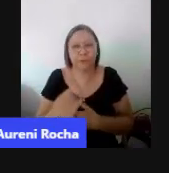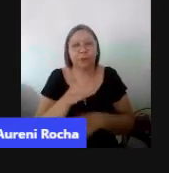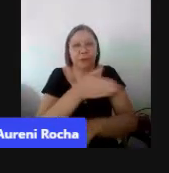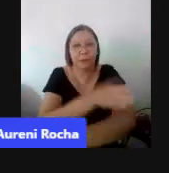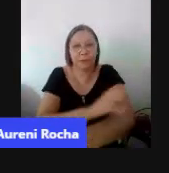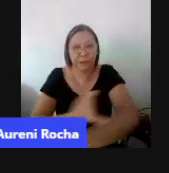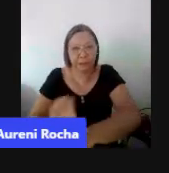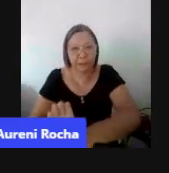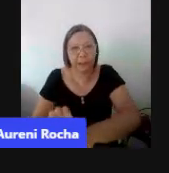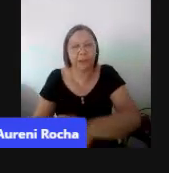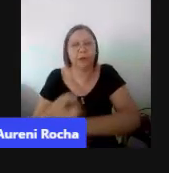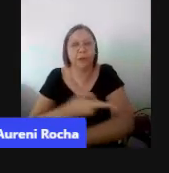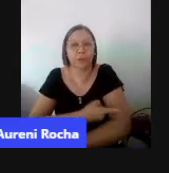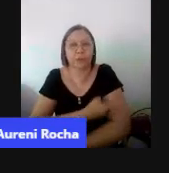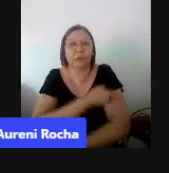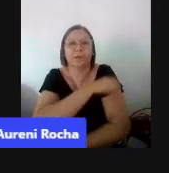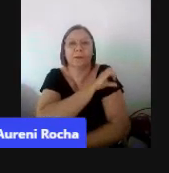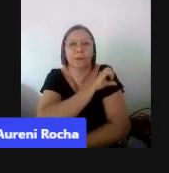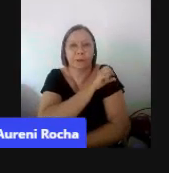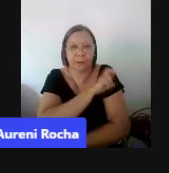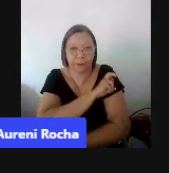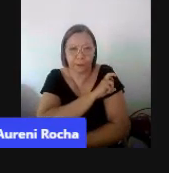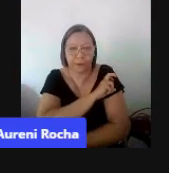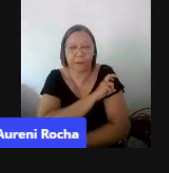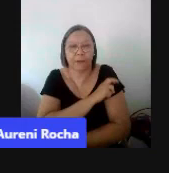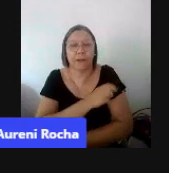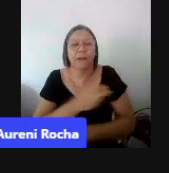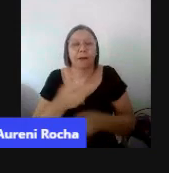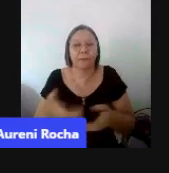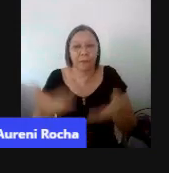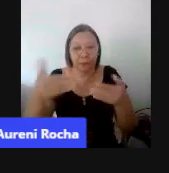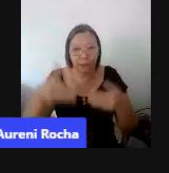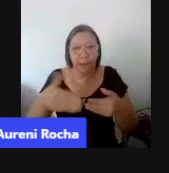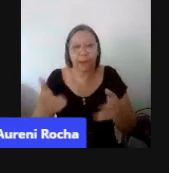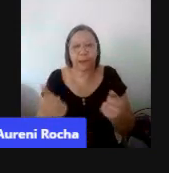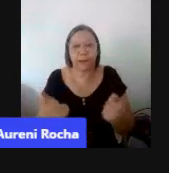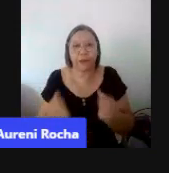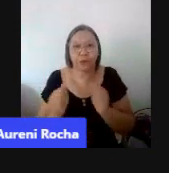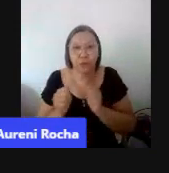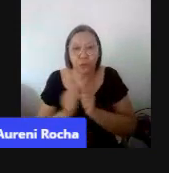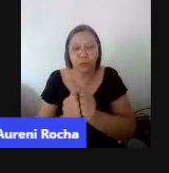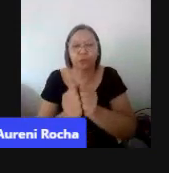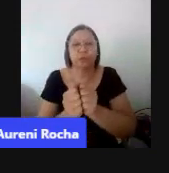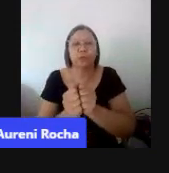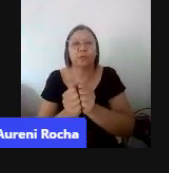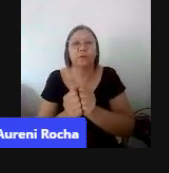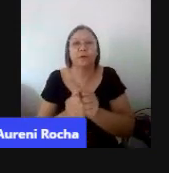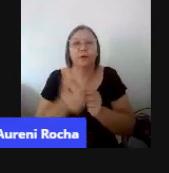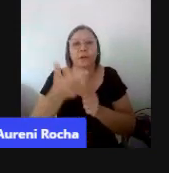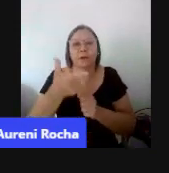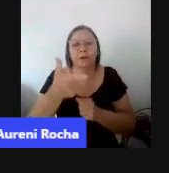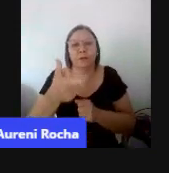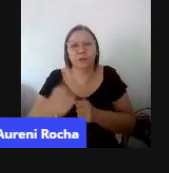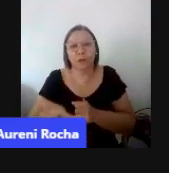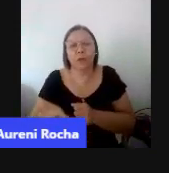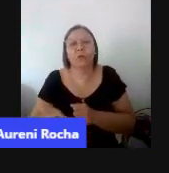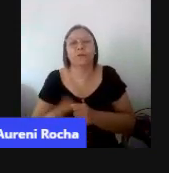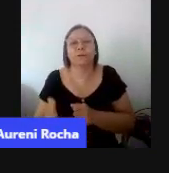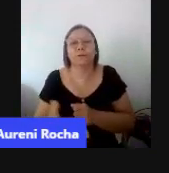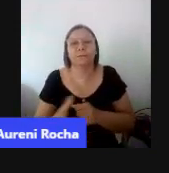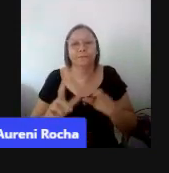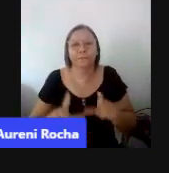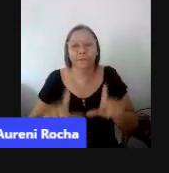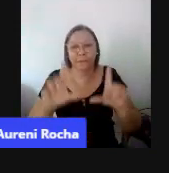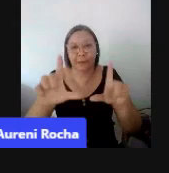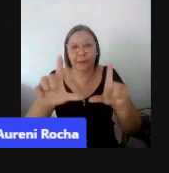anos iniciais, por estarem aqui com a gente. Nesse próximo slide, nós temos os nossos contatos da nossa equipe lá